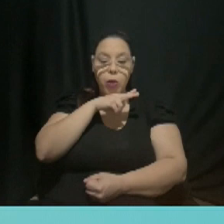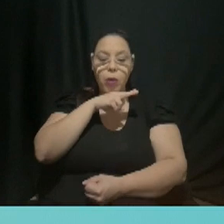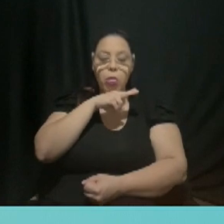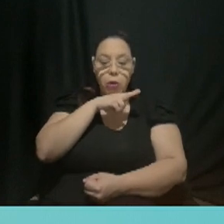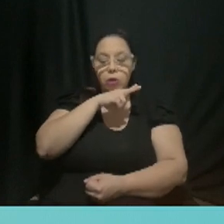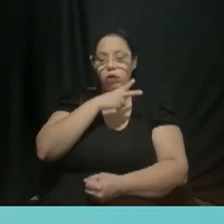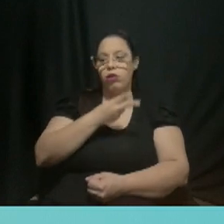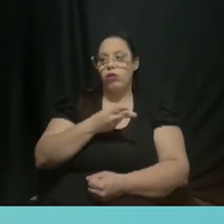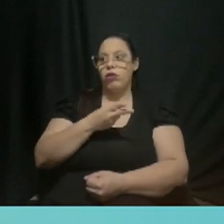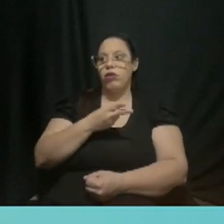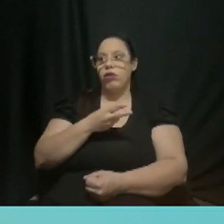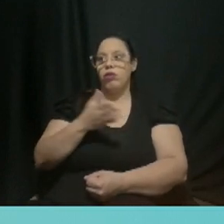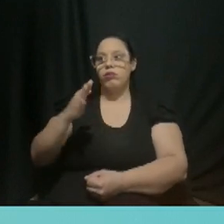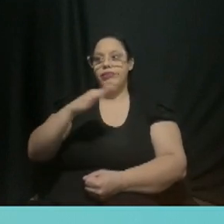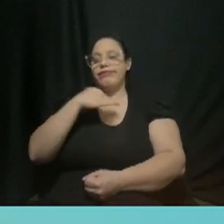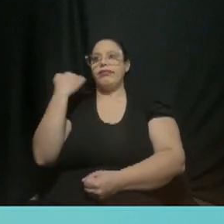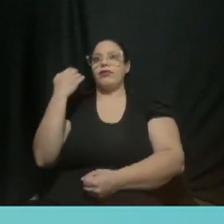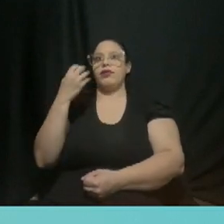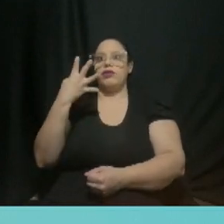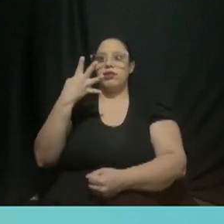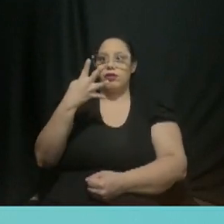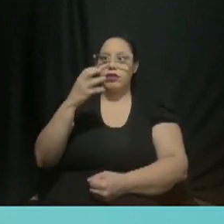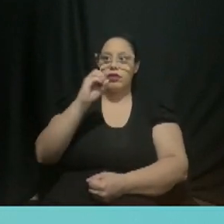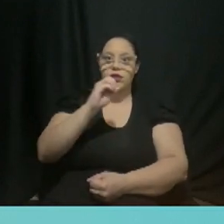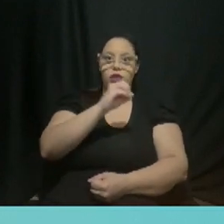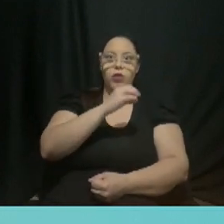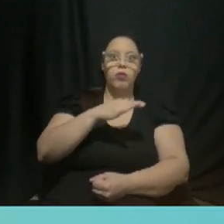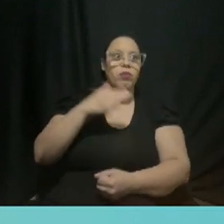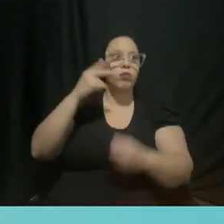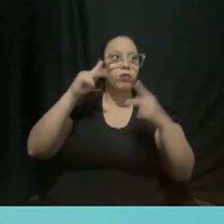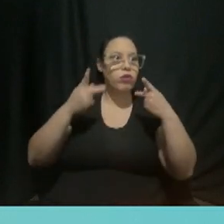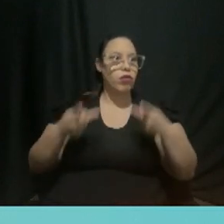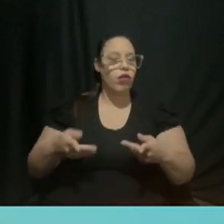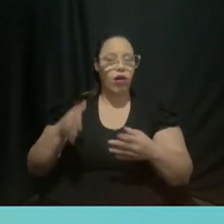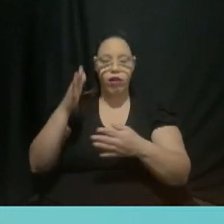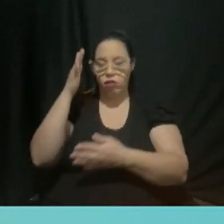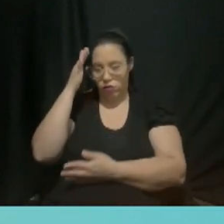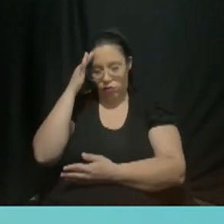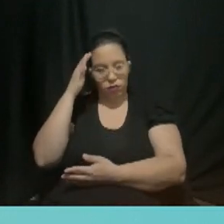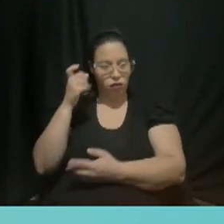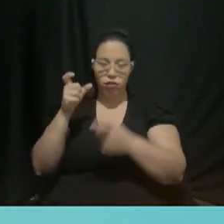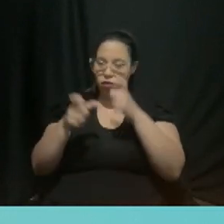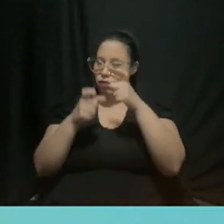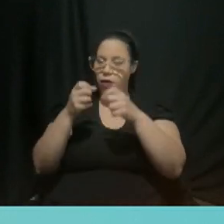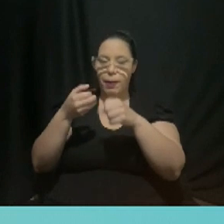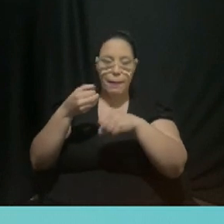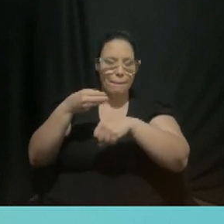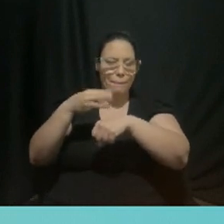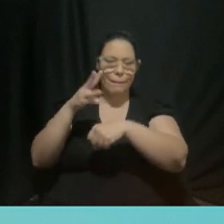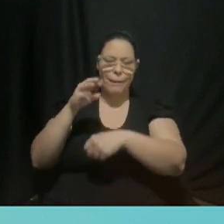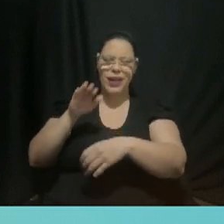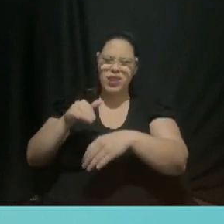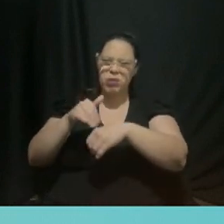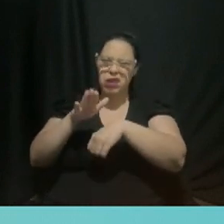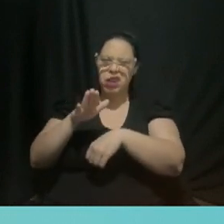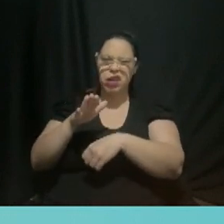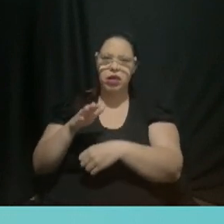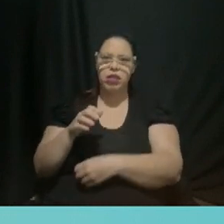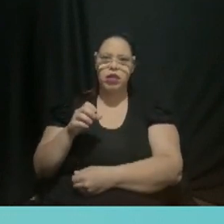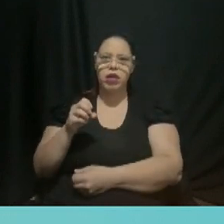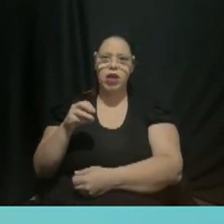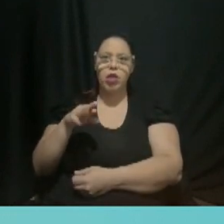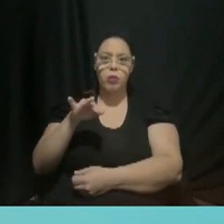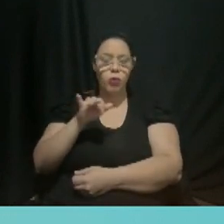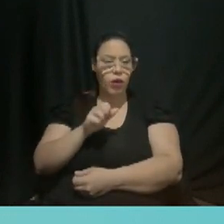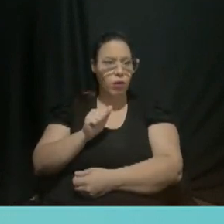matar cerca de 400 humanos. A quantidade é 3 vezes maior do que a média de uma cobra taipã costeira. O